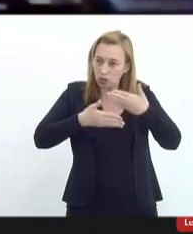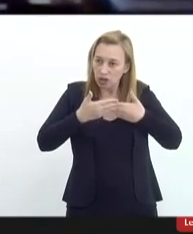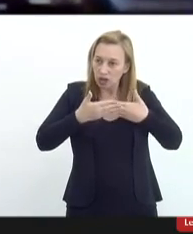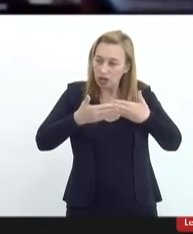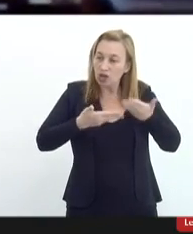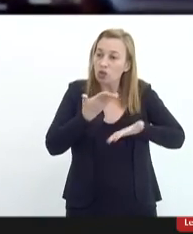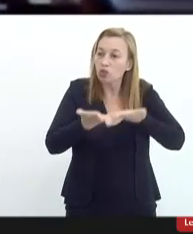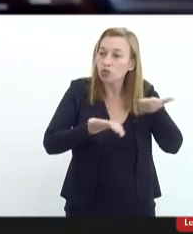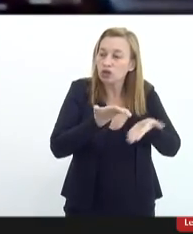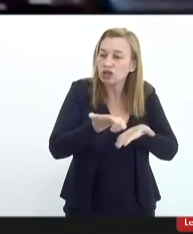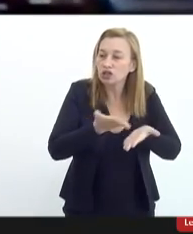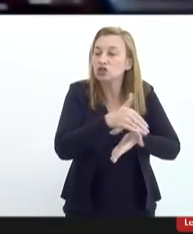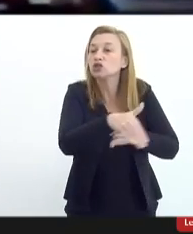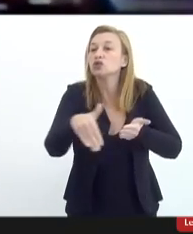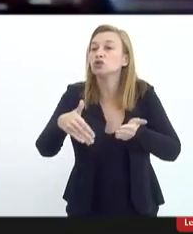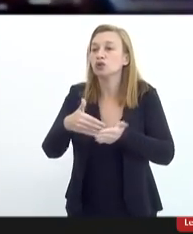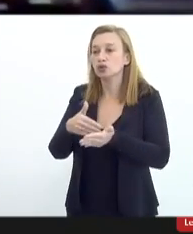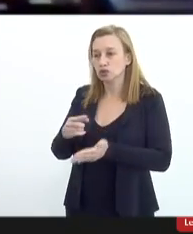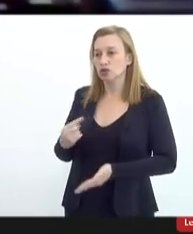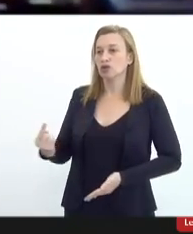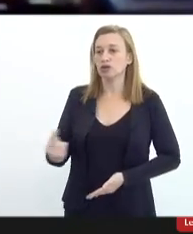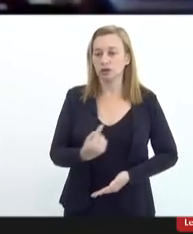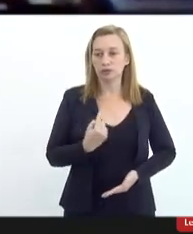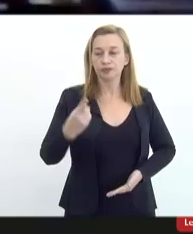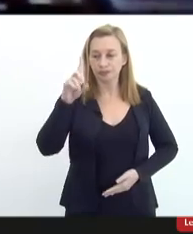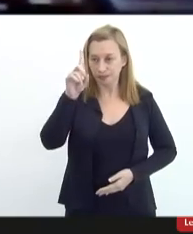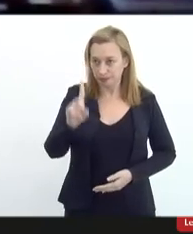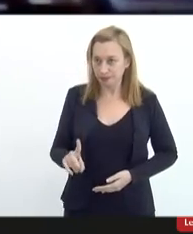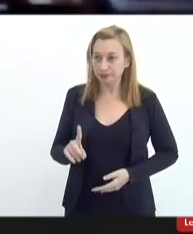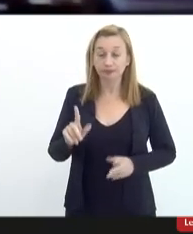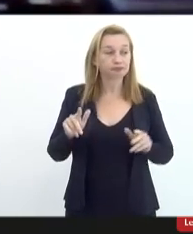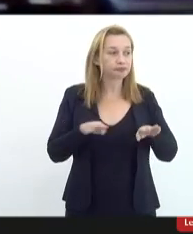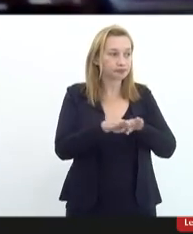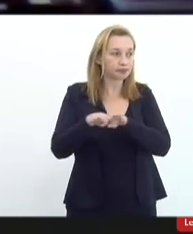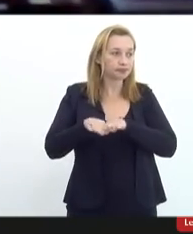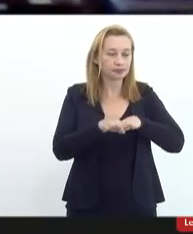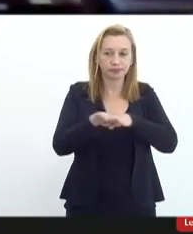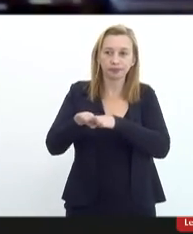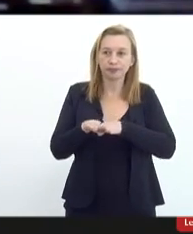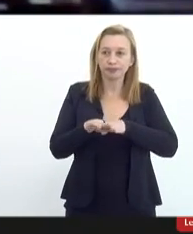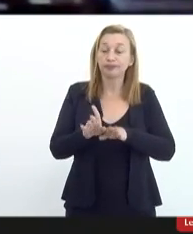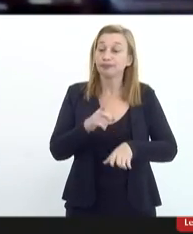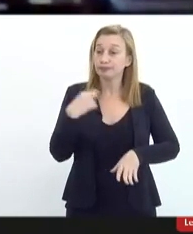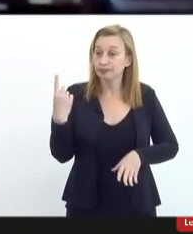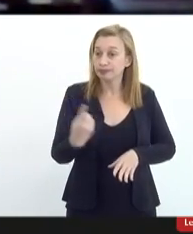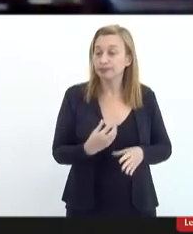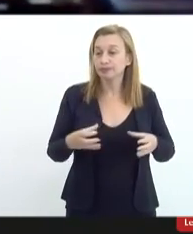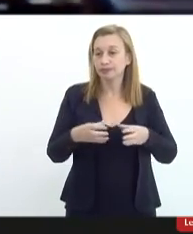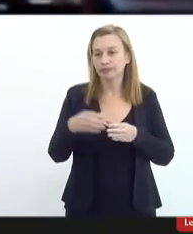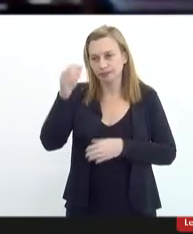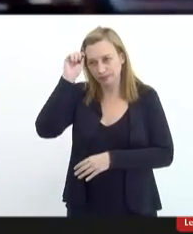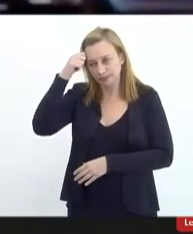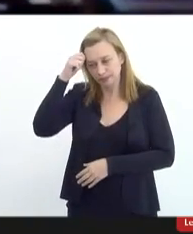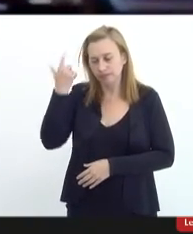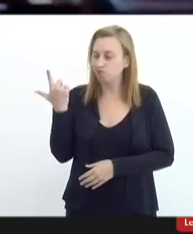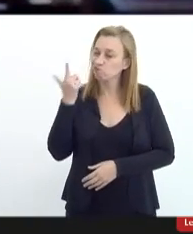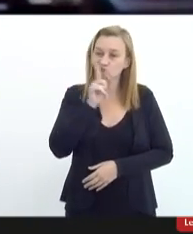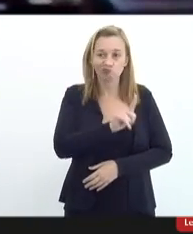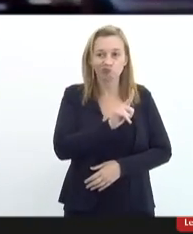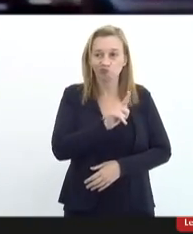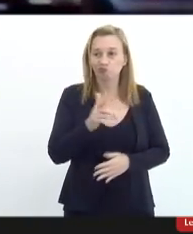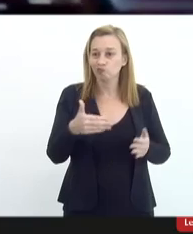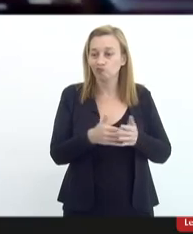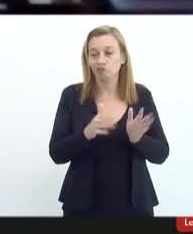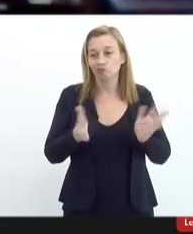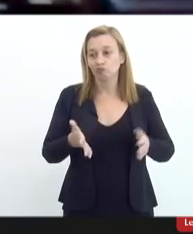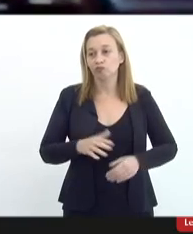todos os outros como cidadãos, com todos os direitos iguais, o que nós da comunidade preta não conseguimos até